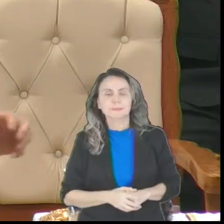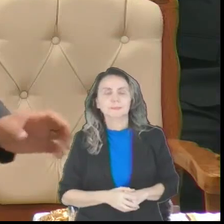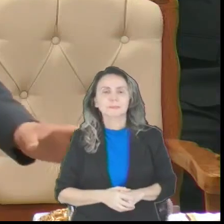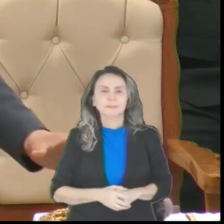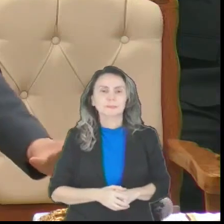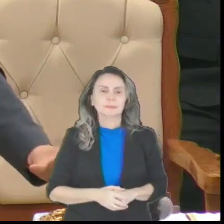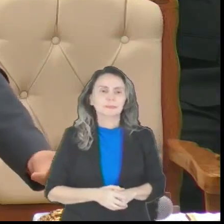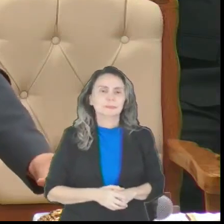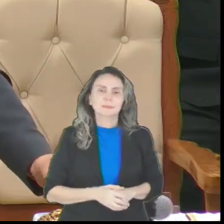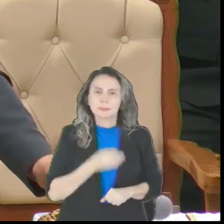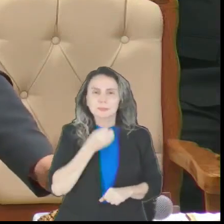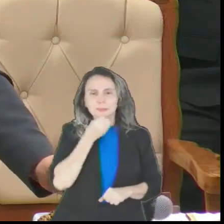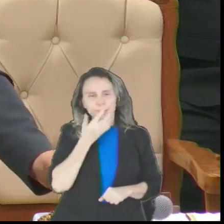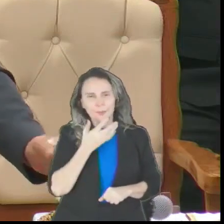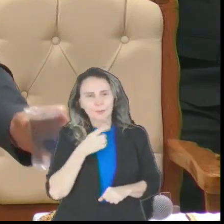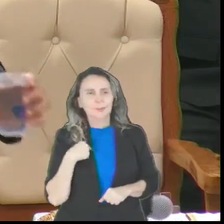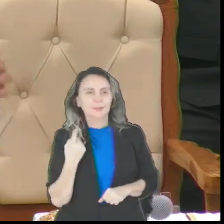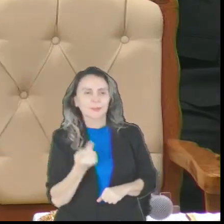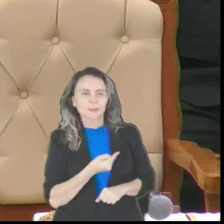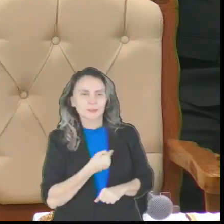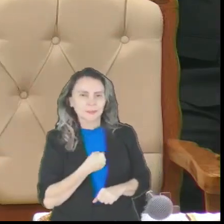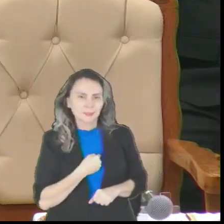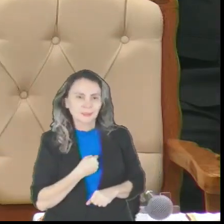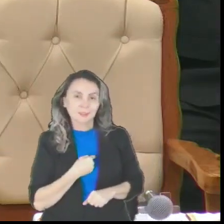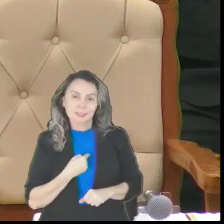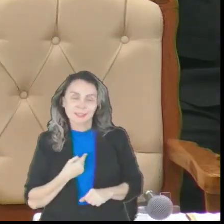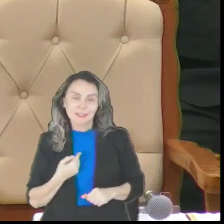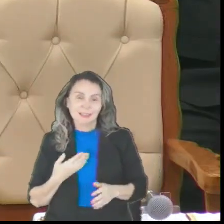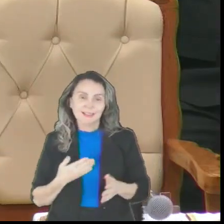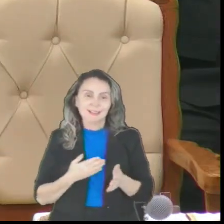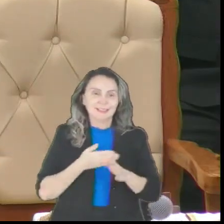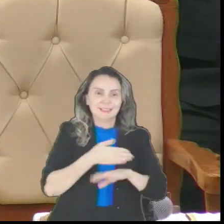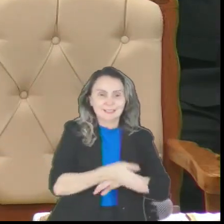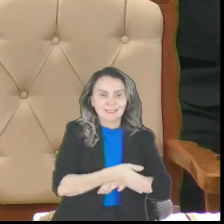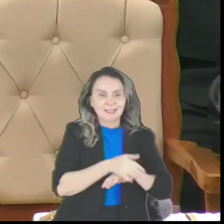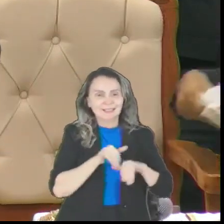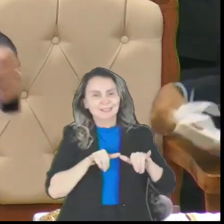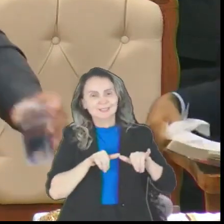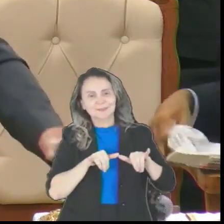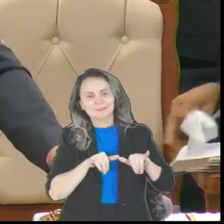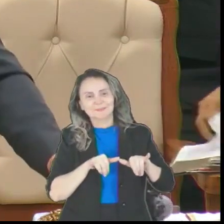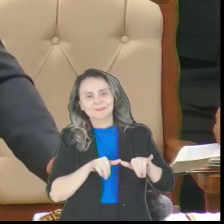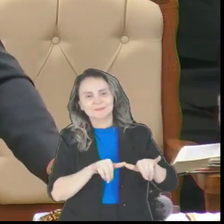Que bom, irmão, se nós pudéssemos chegar no supermercado,